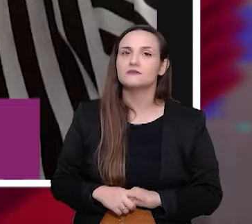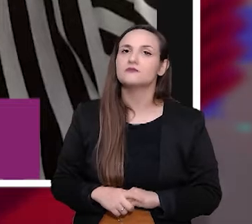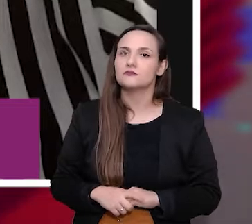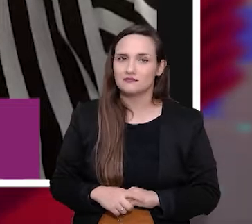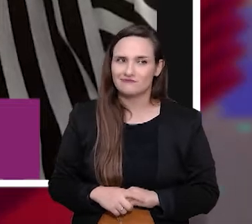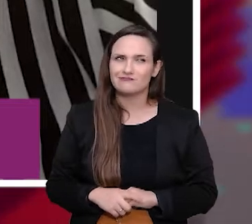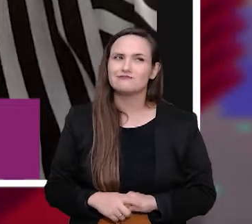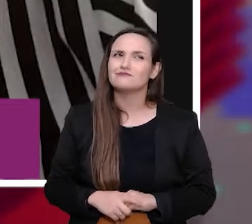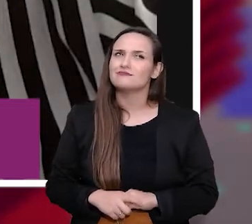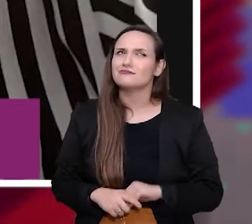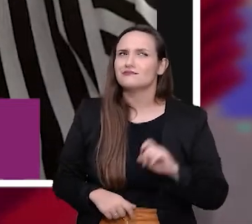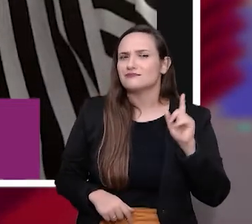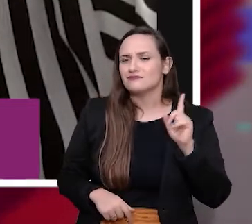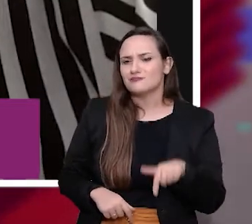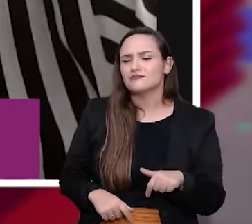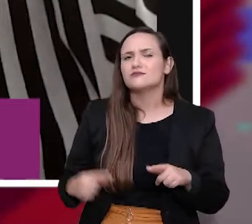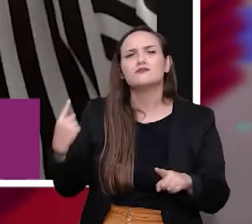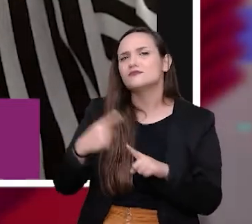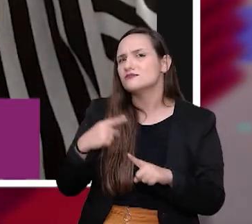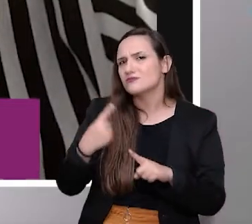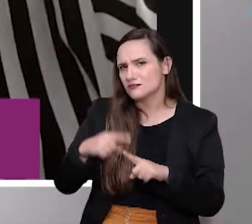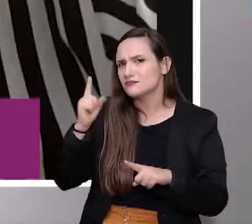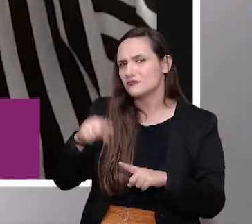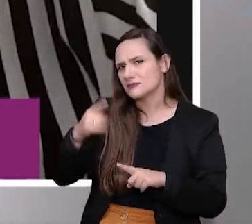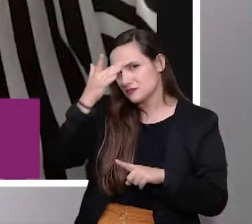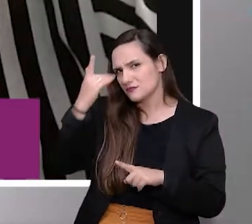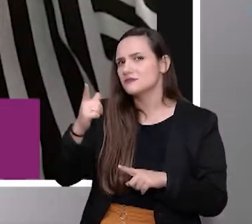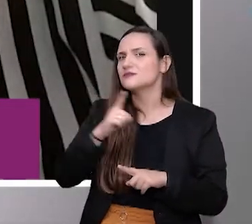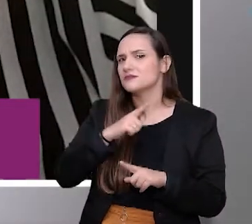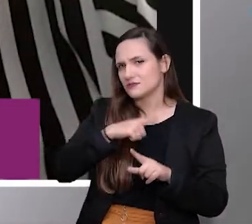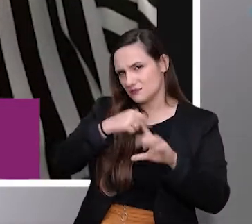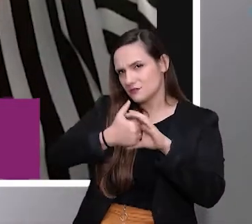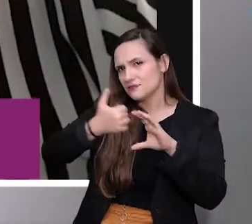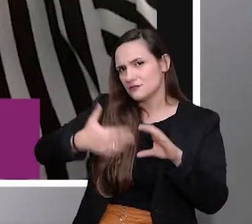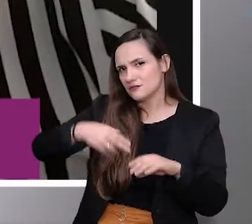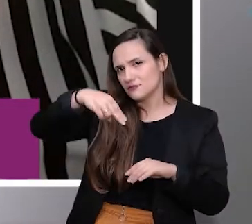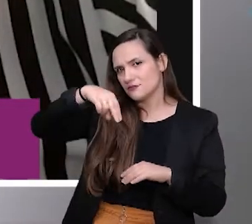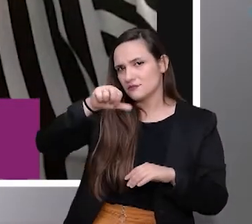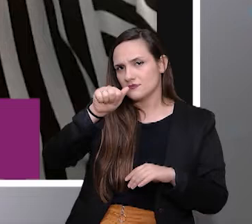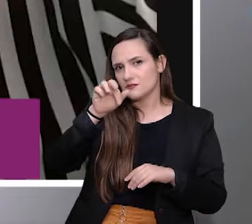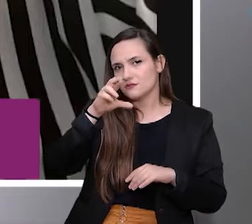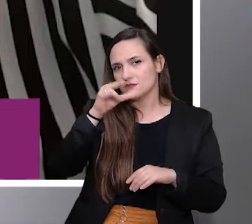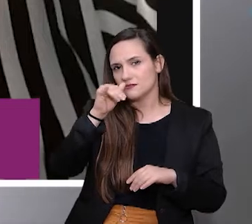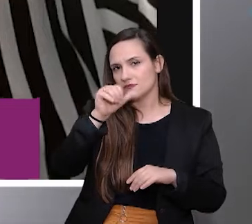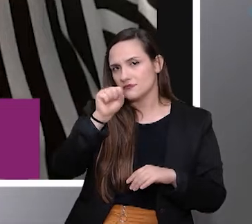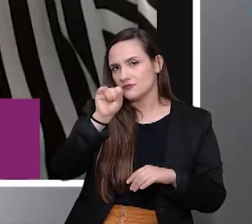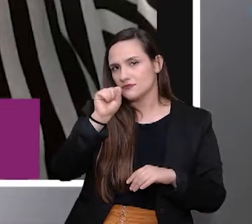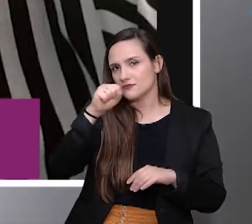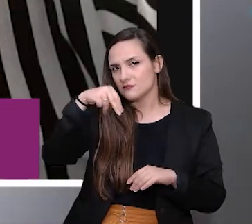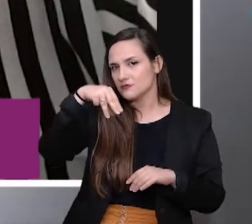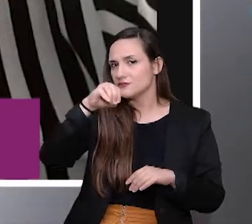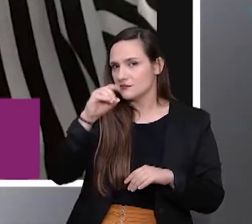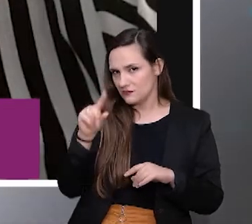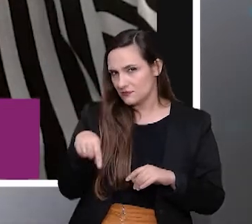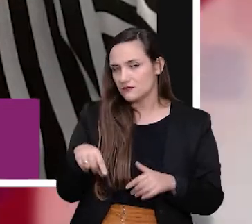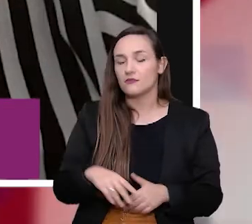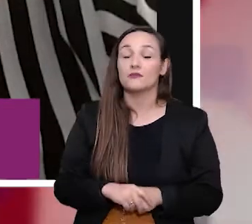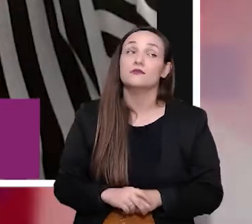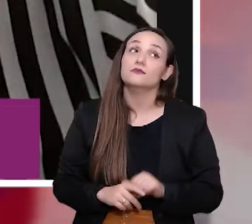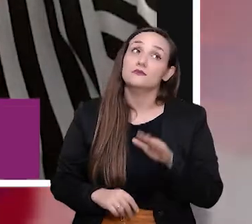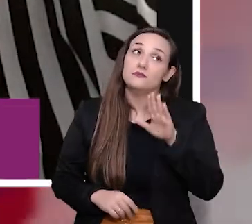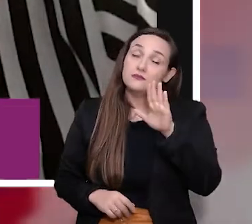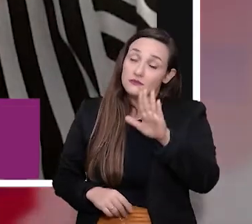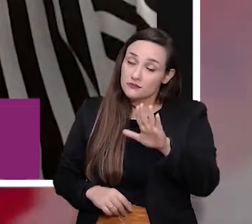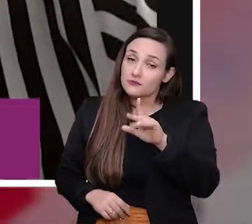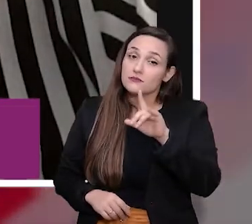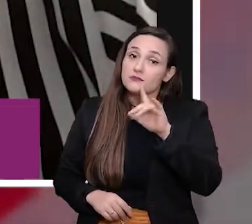né? necessidade de aprovação poderia estar atrelada ao narcisismo? Pode ser sim. É que para a gente considerar que a pessoa